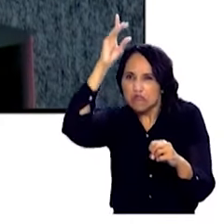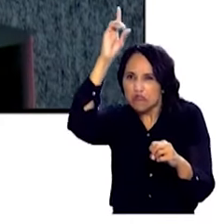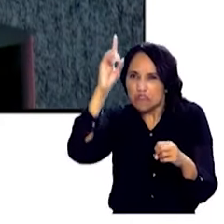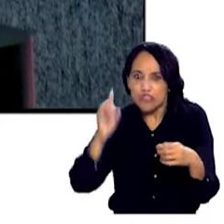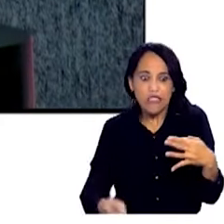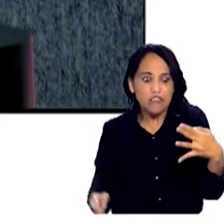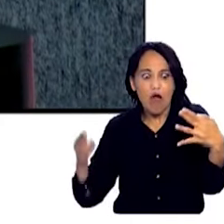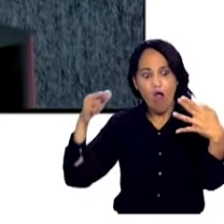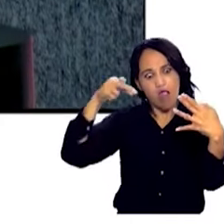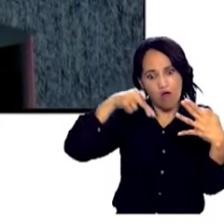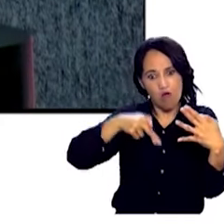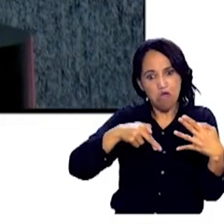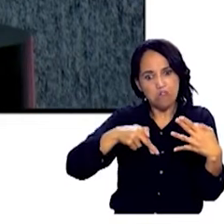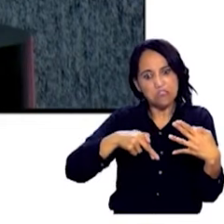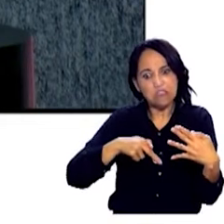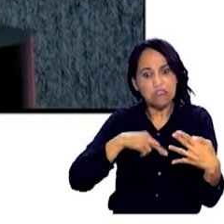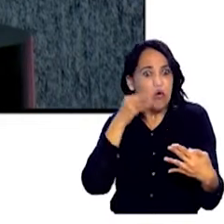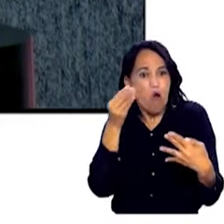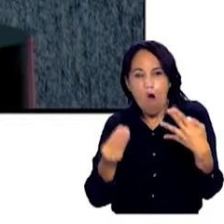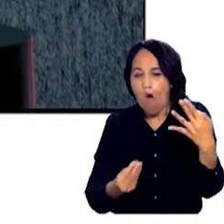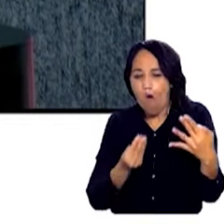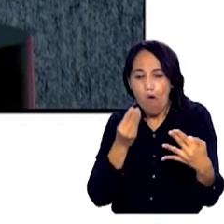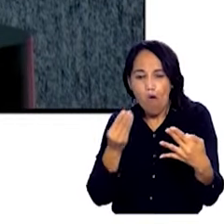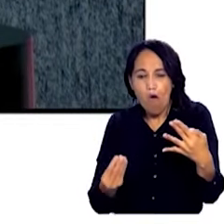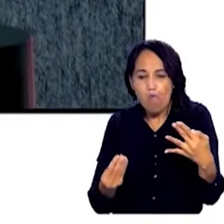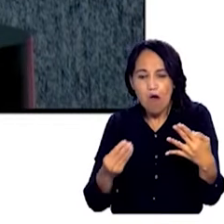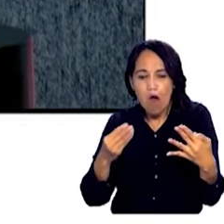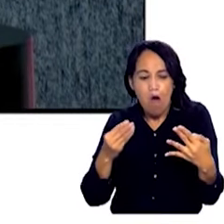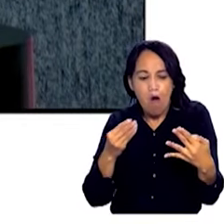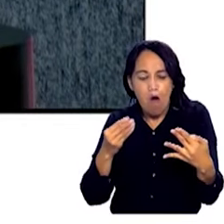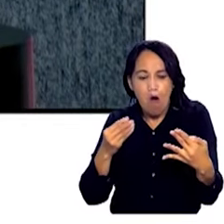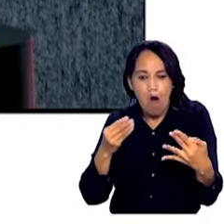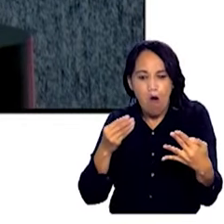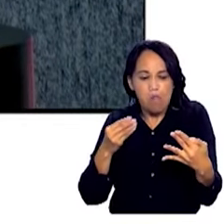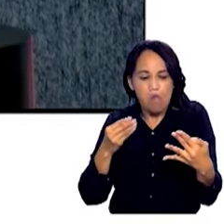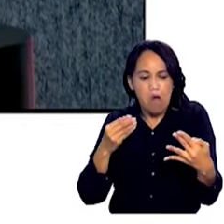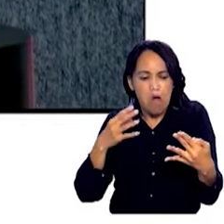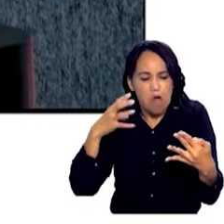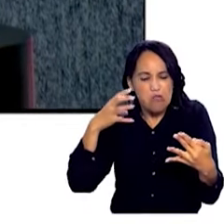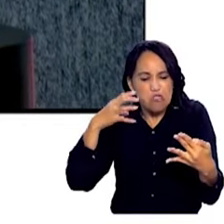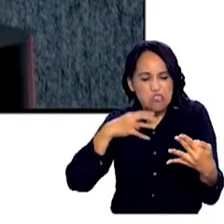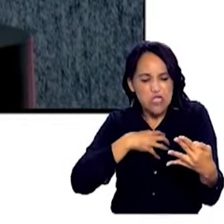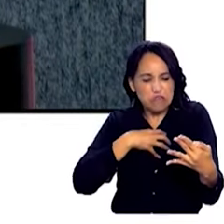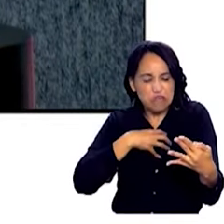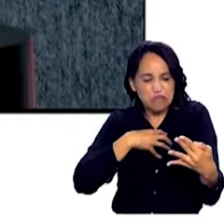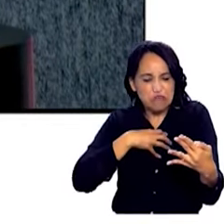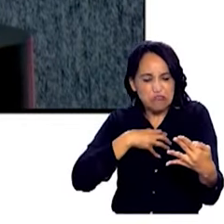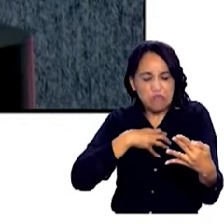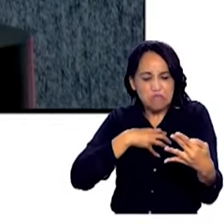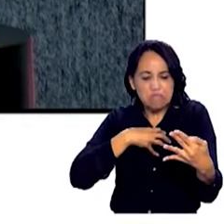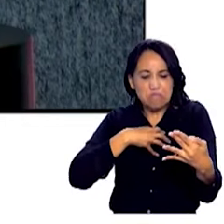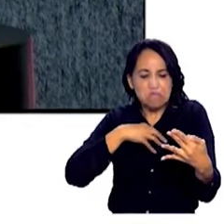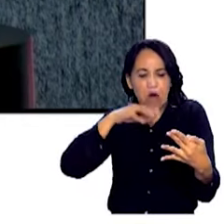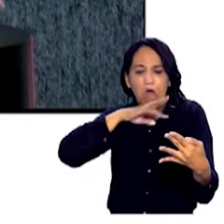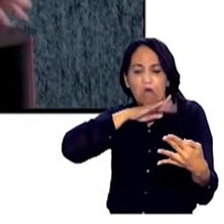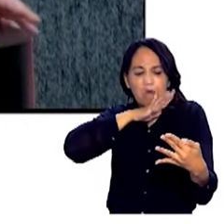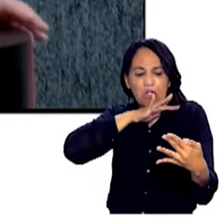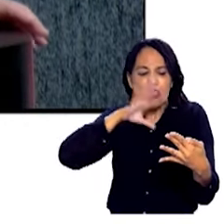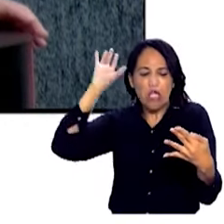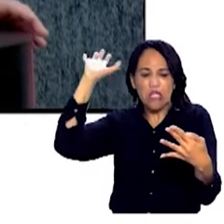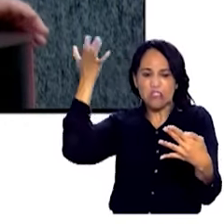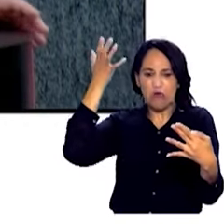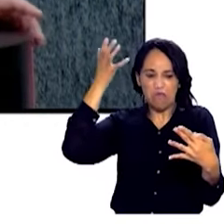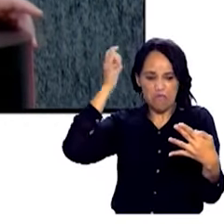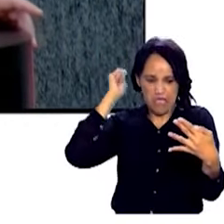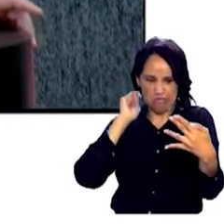recurso como um uma pedra ocada do direito brasileiro nós